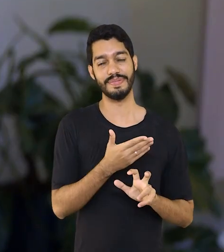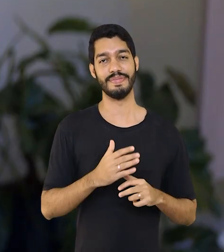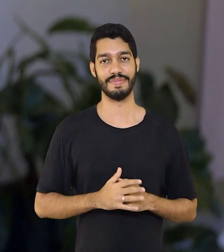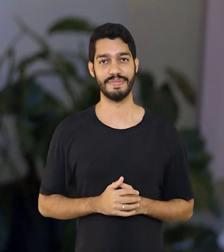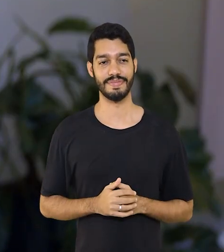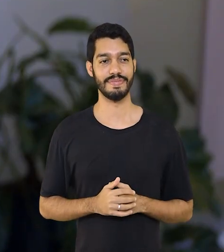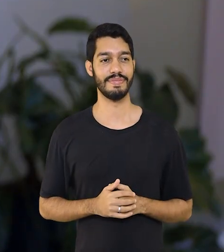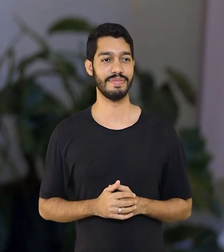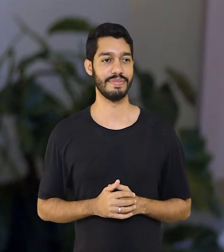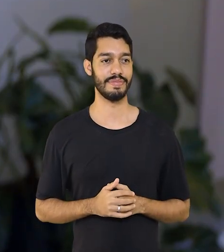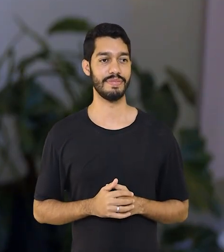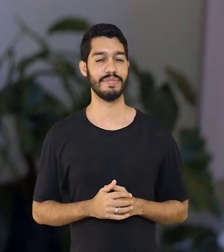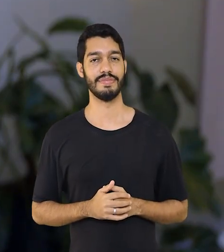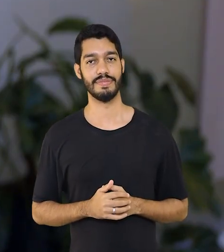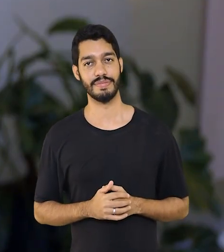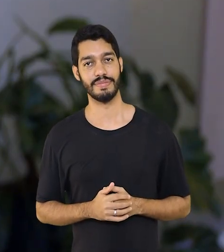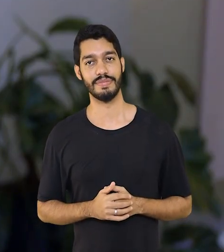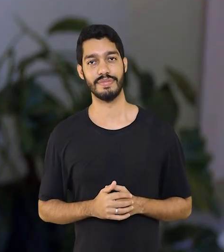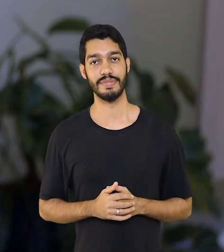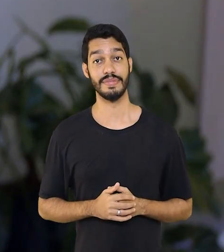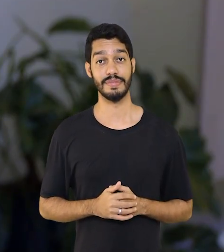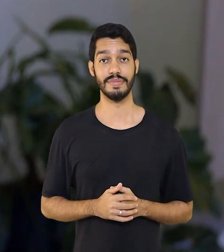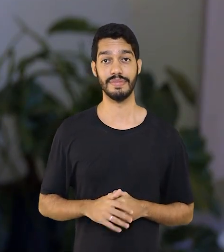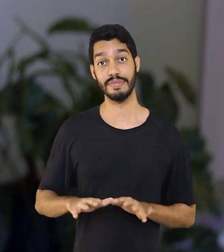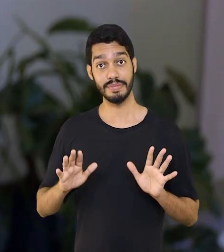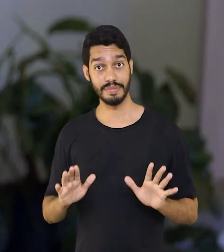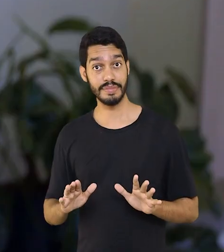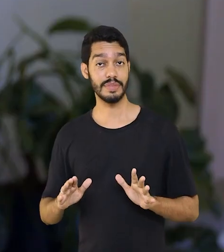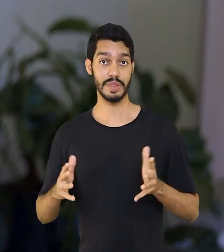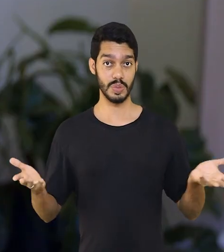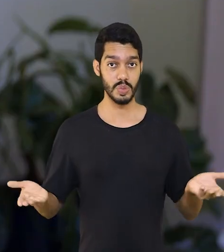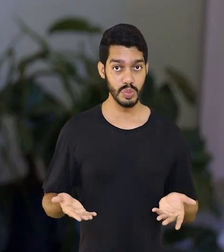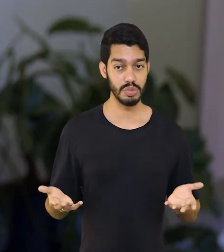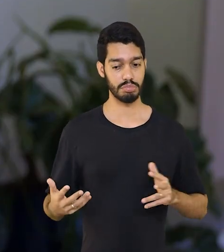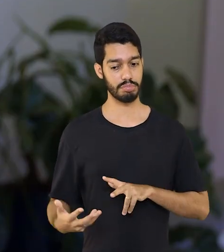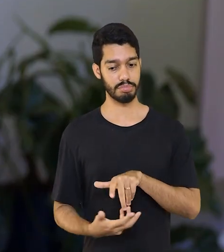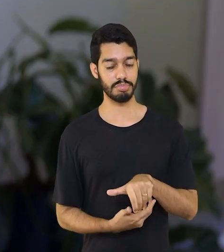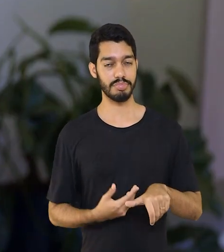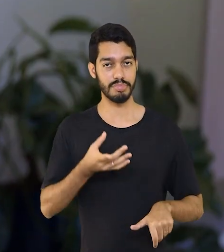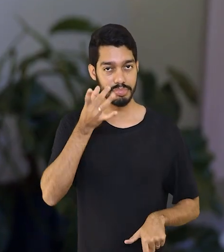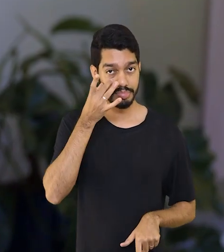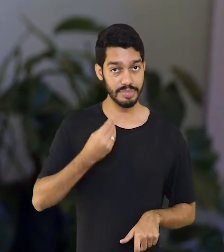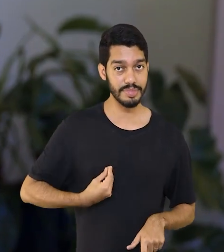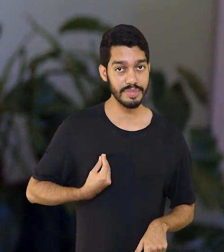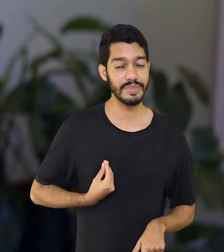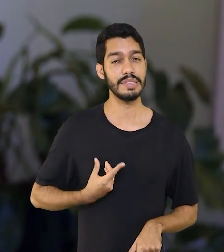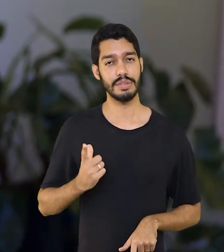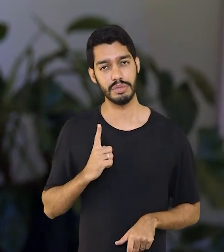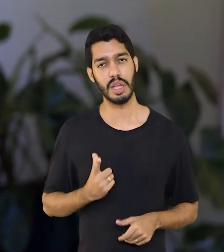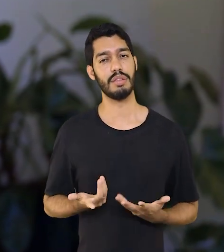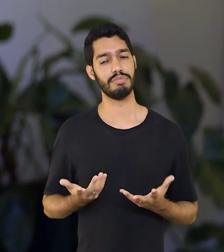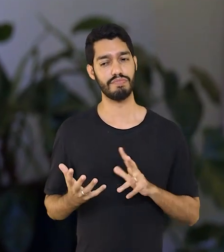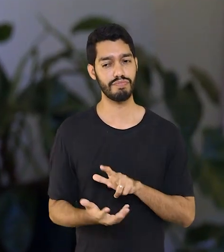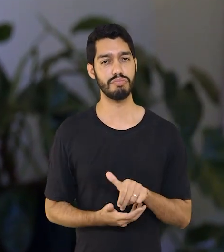Suzana, pela Daiane, pelo Leonardo, por mim. Mas o mundo atual é um mundo de